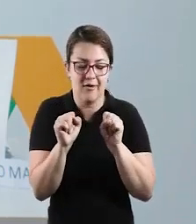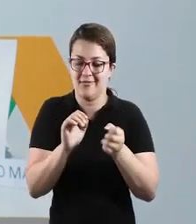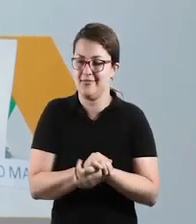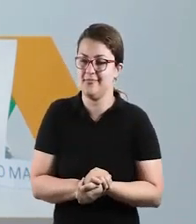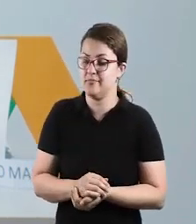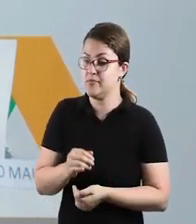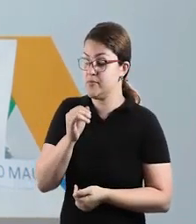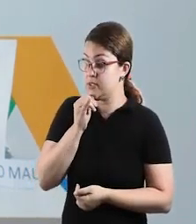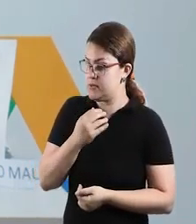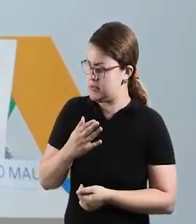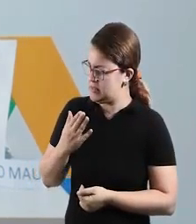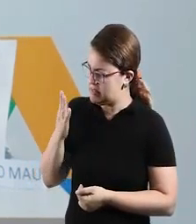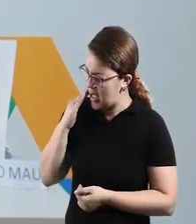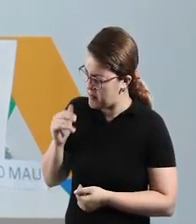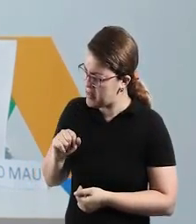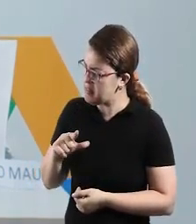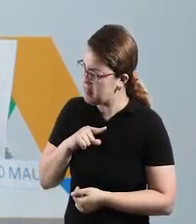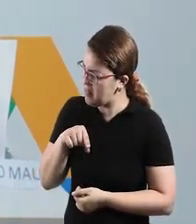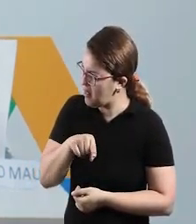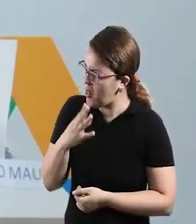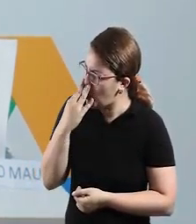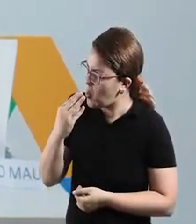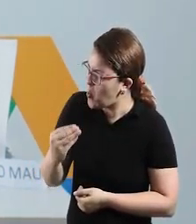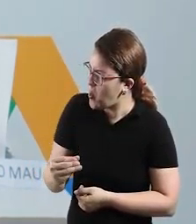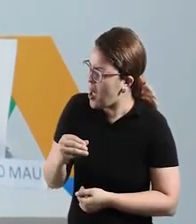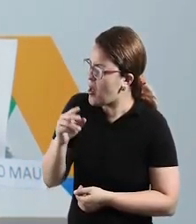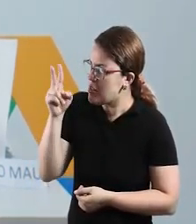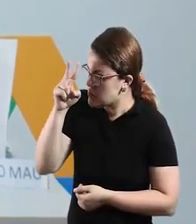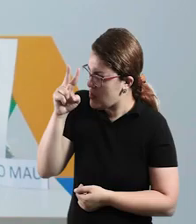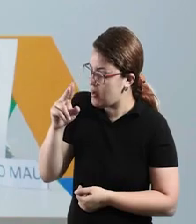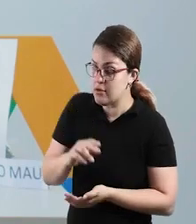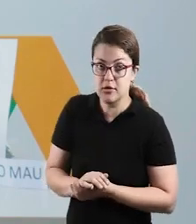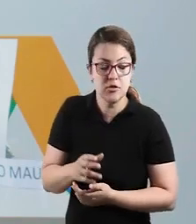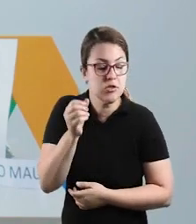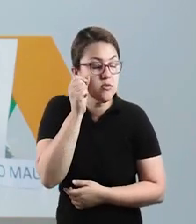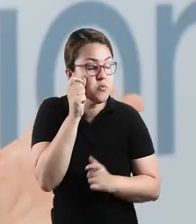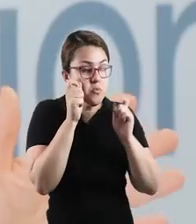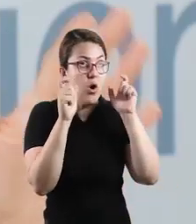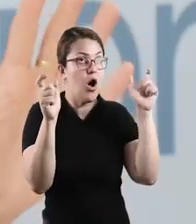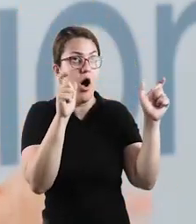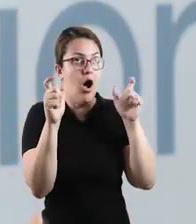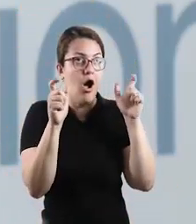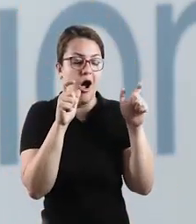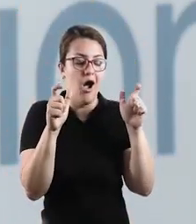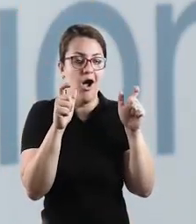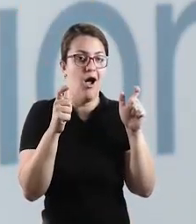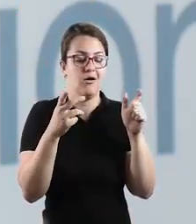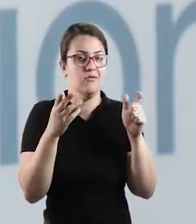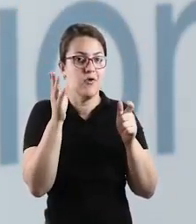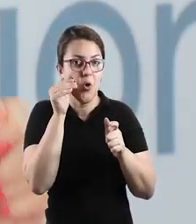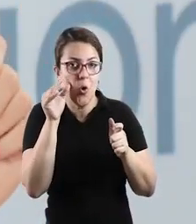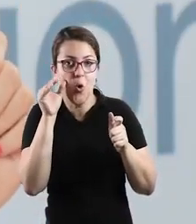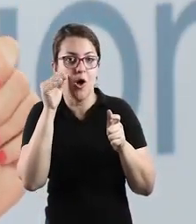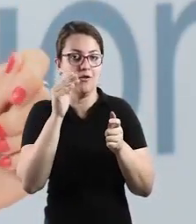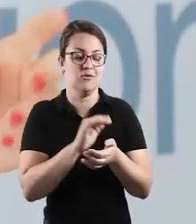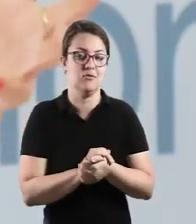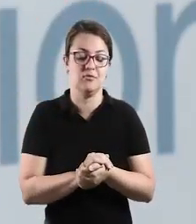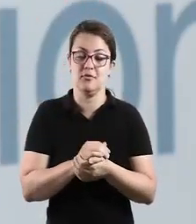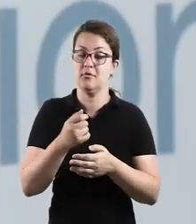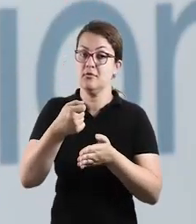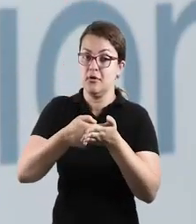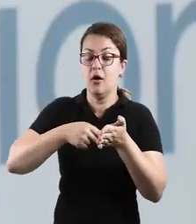quando você fala para ela, ah, tem o Lobo Mau na história, ela já se interessa bastante, tá? Então façam a leitura da